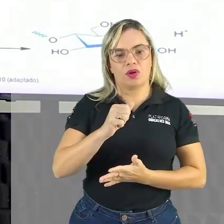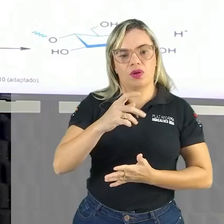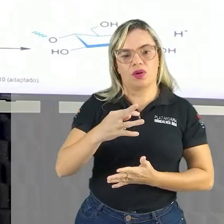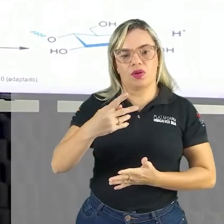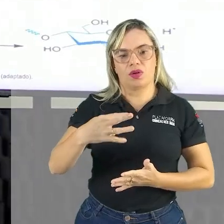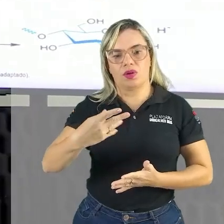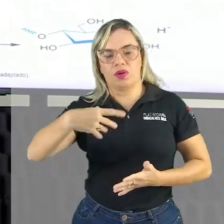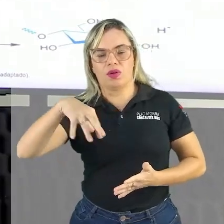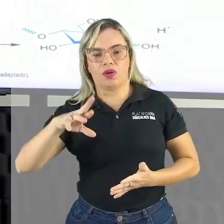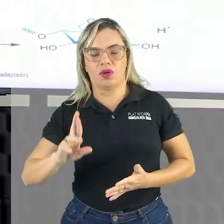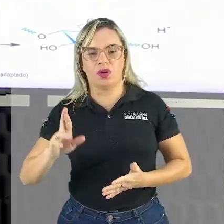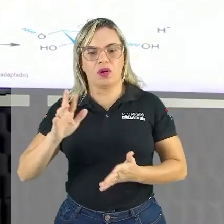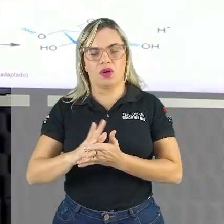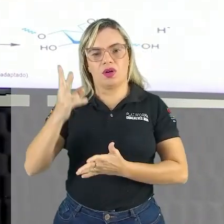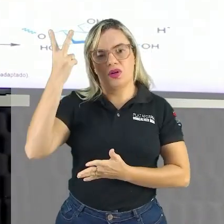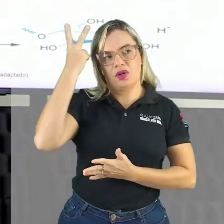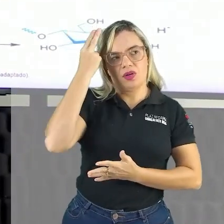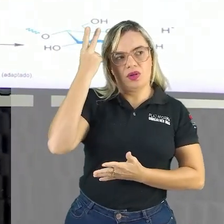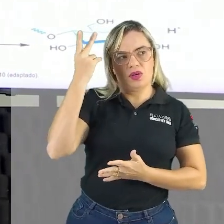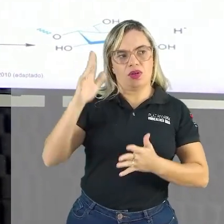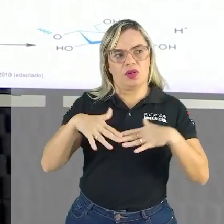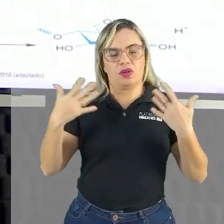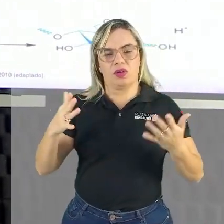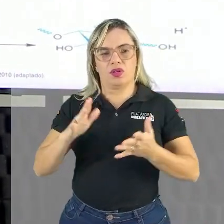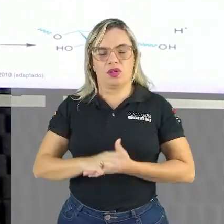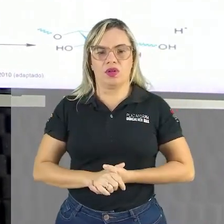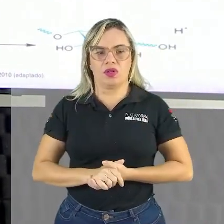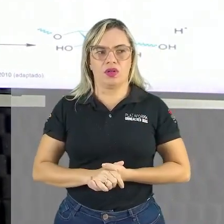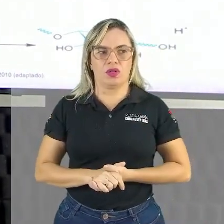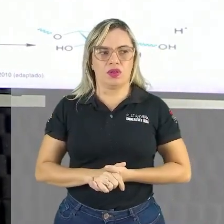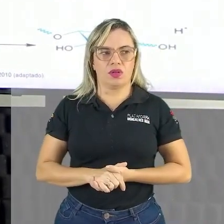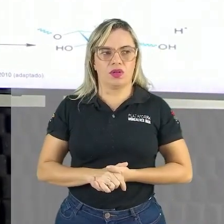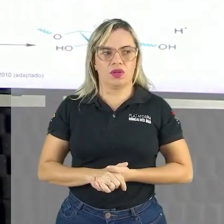é comum a gente apenas tocar nisso aqui, ó.